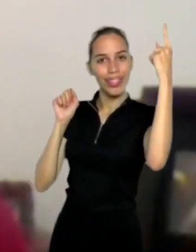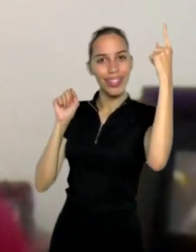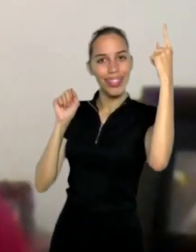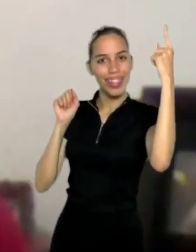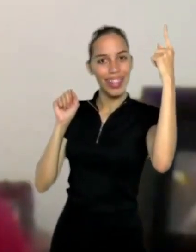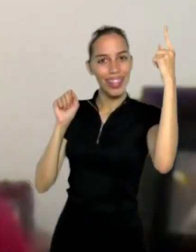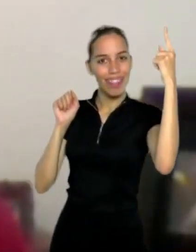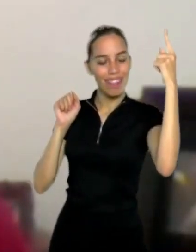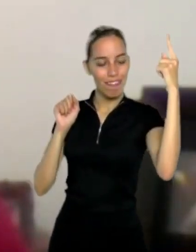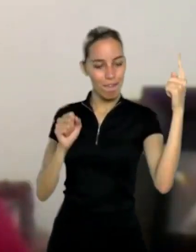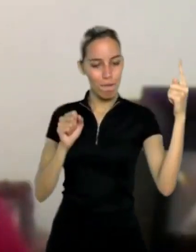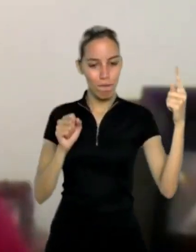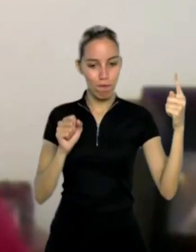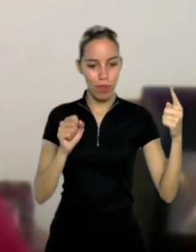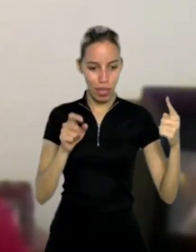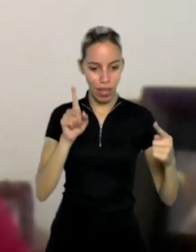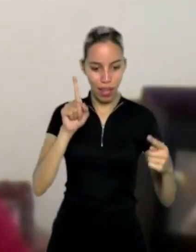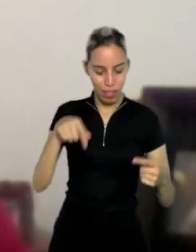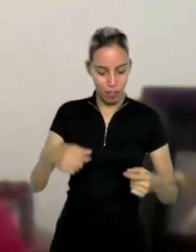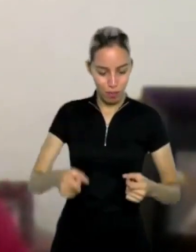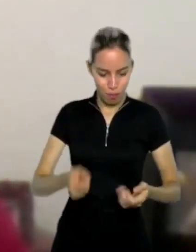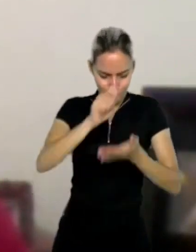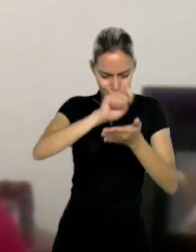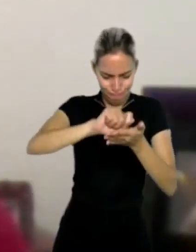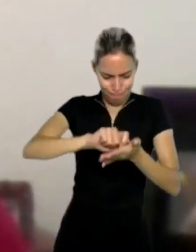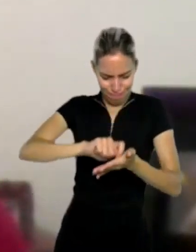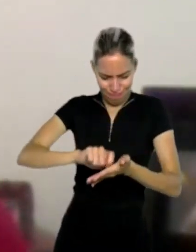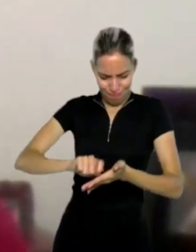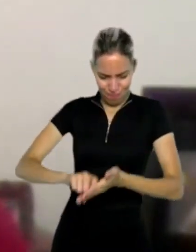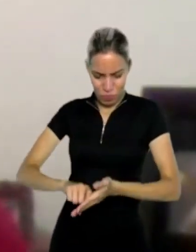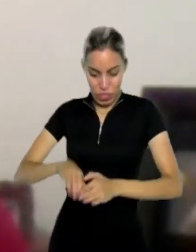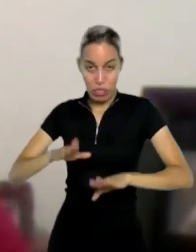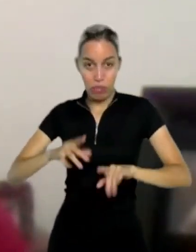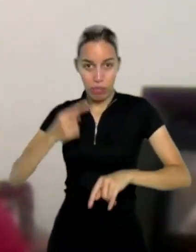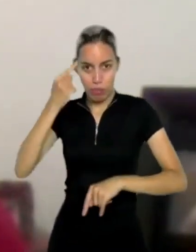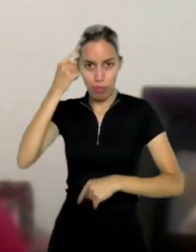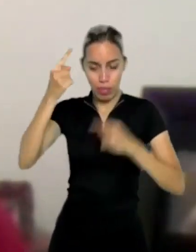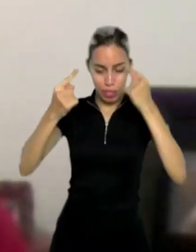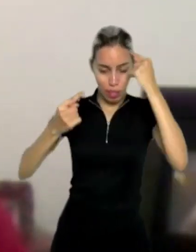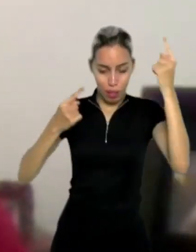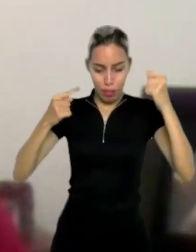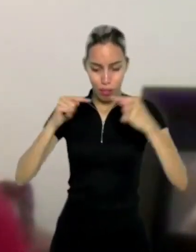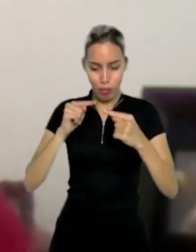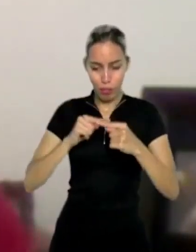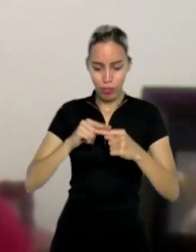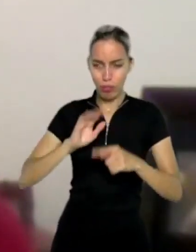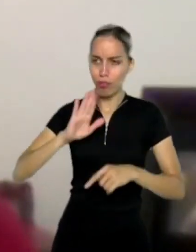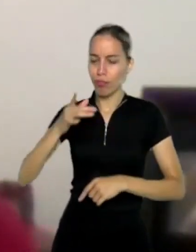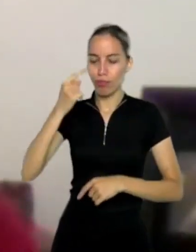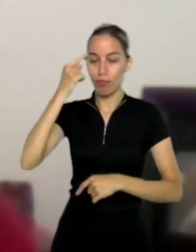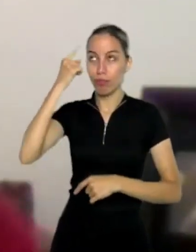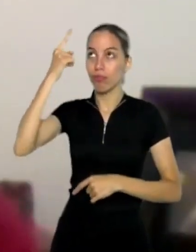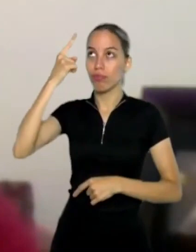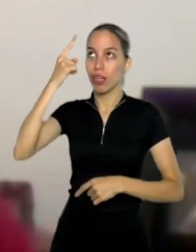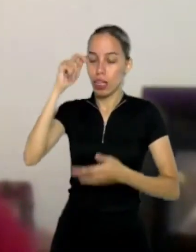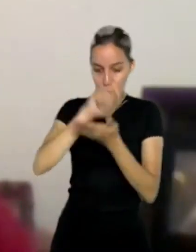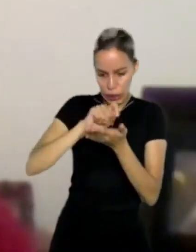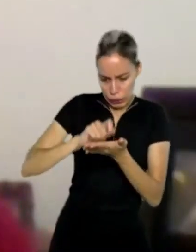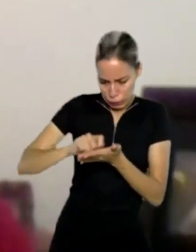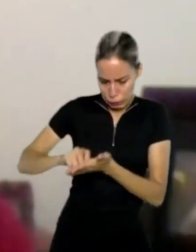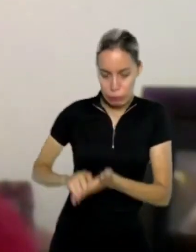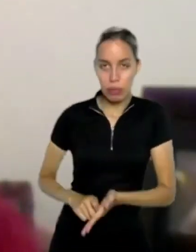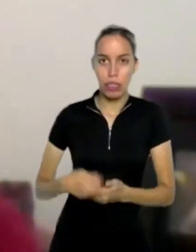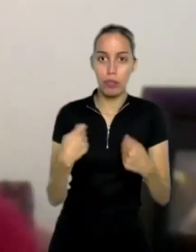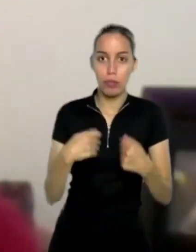você vai desenvolver um poema. E às vezes as ideias vêm quase que inteiras prontas, né? Então você tem que correr, anotar